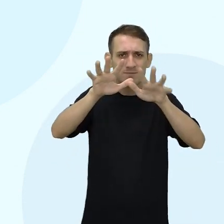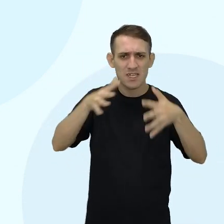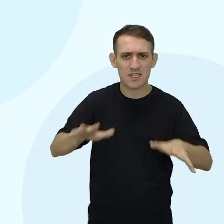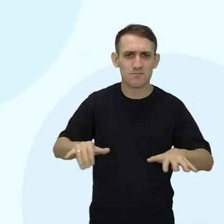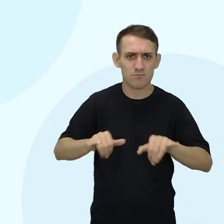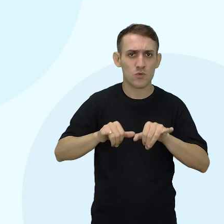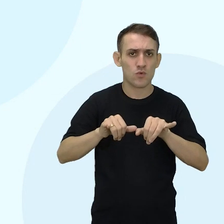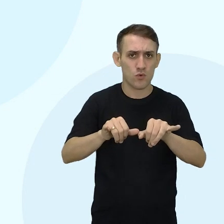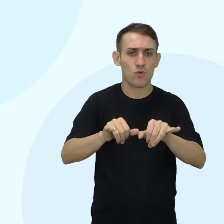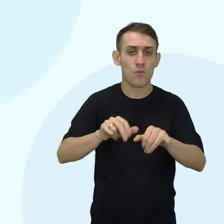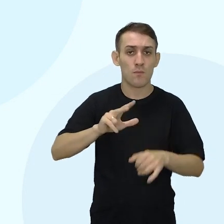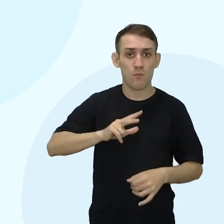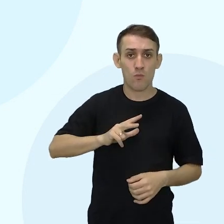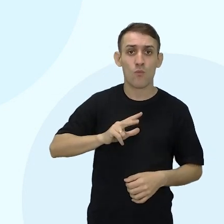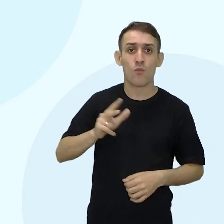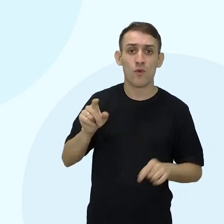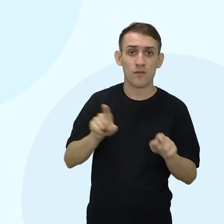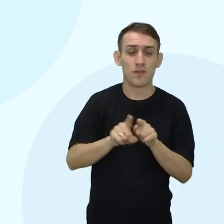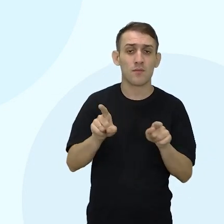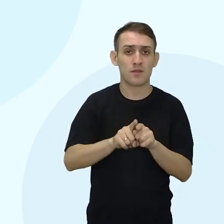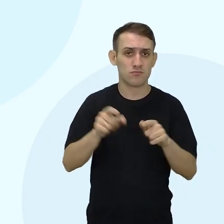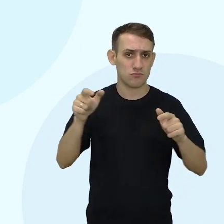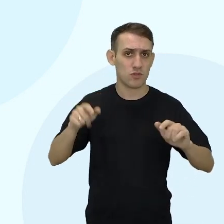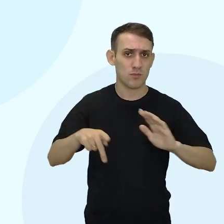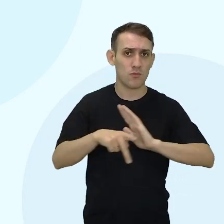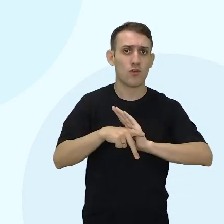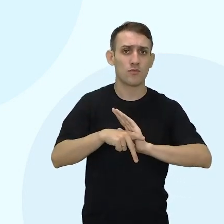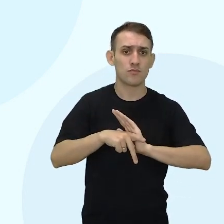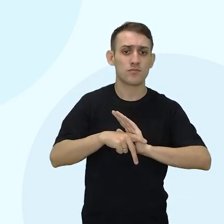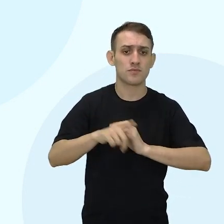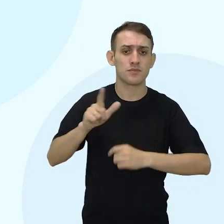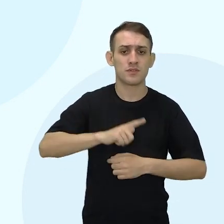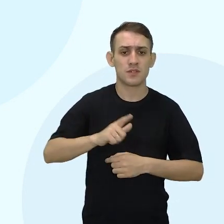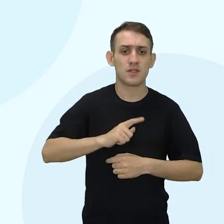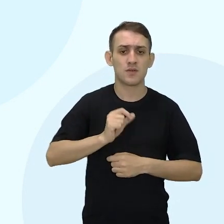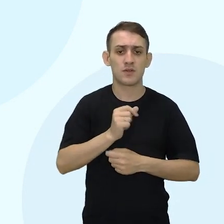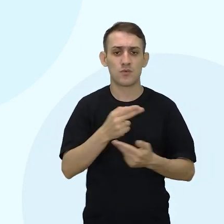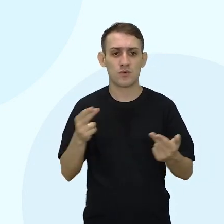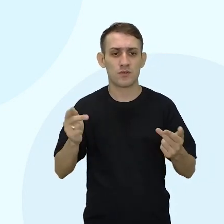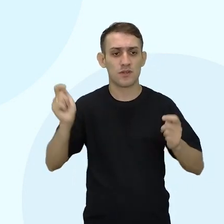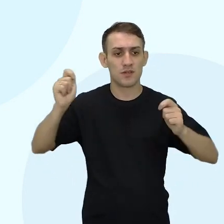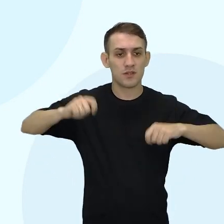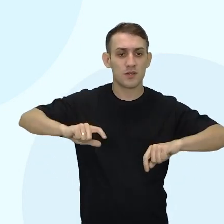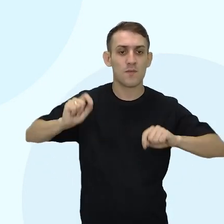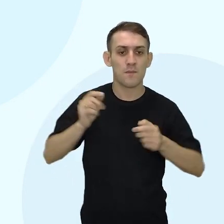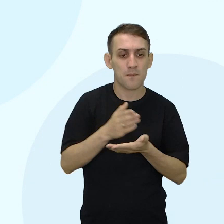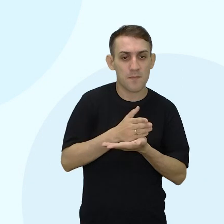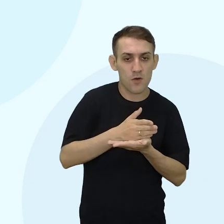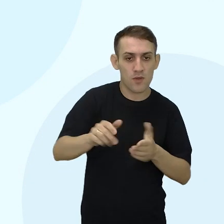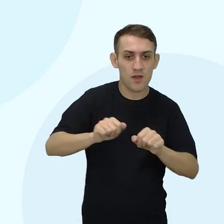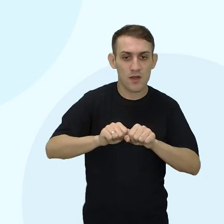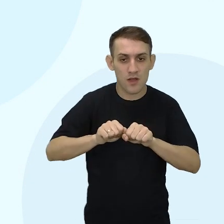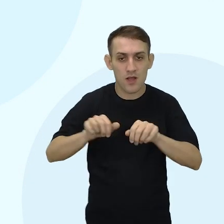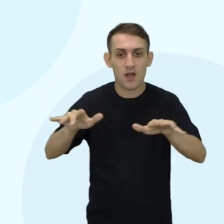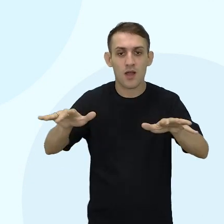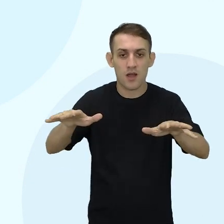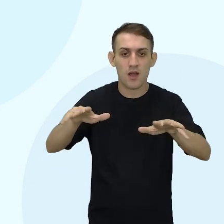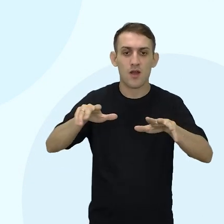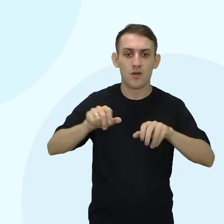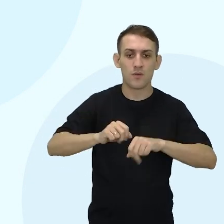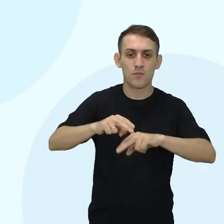comércio, português no Oriente, foram fatores determinantes para a inicialização